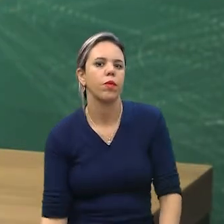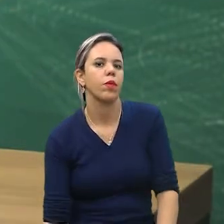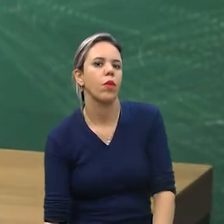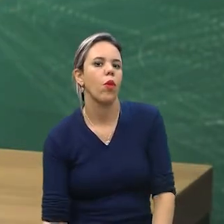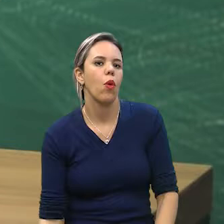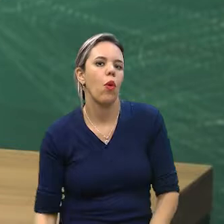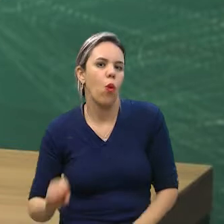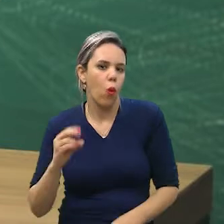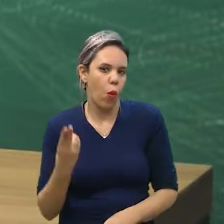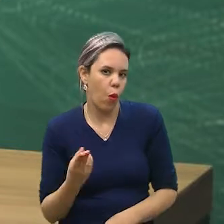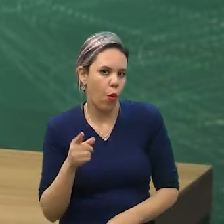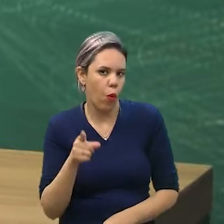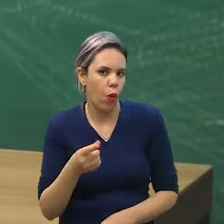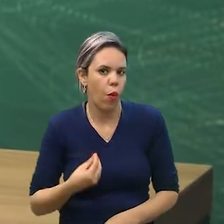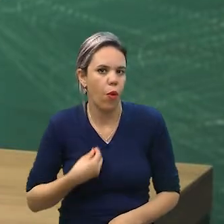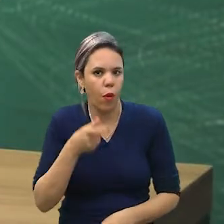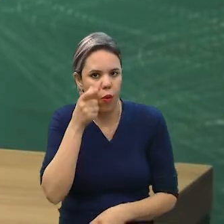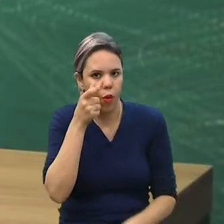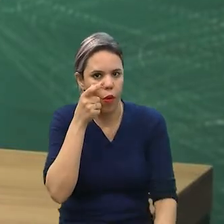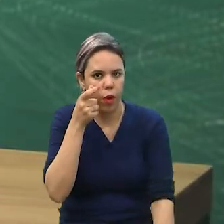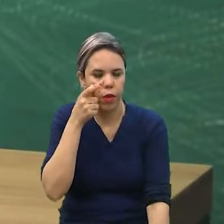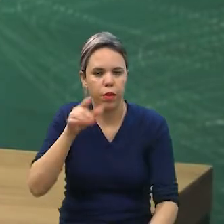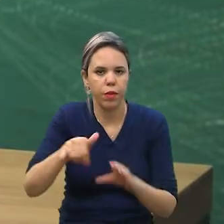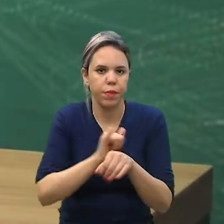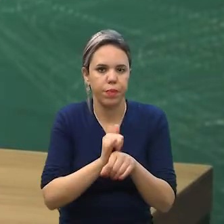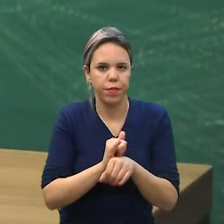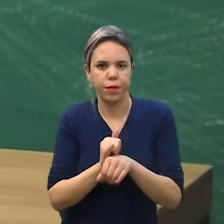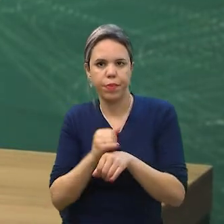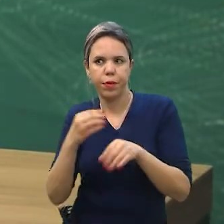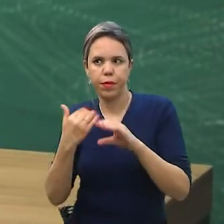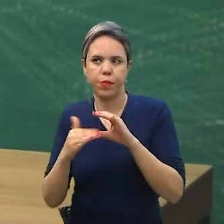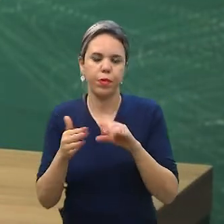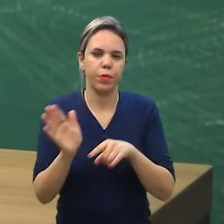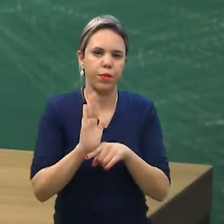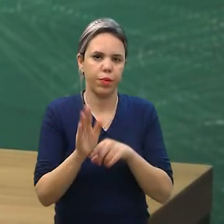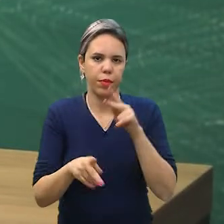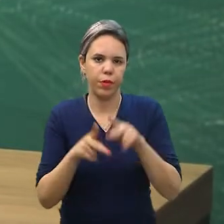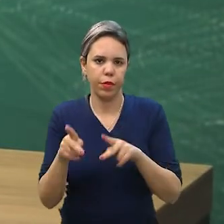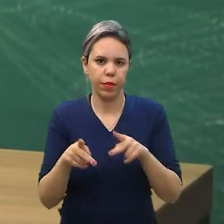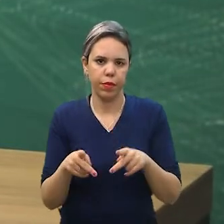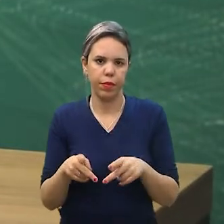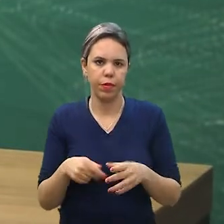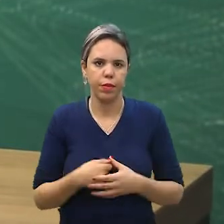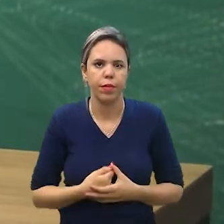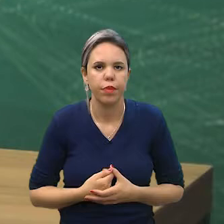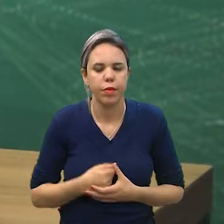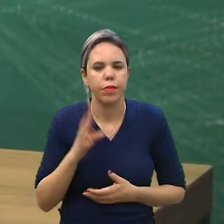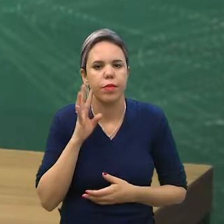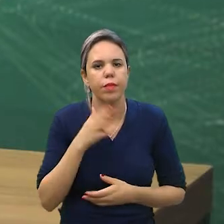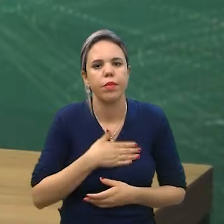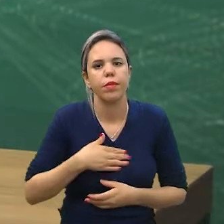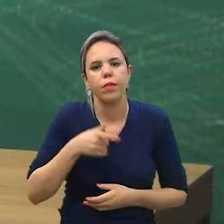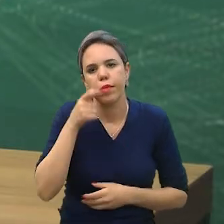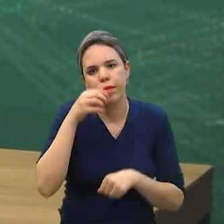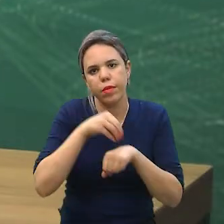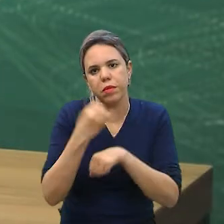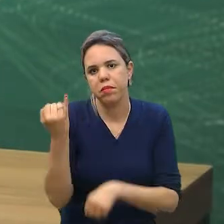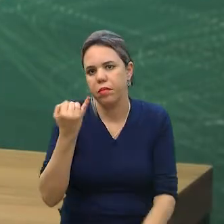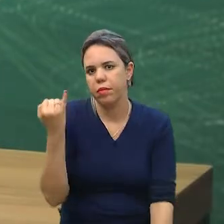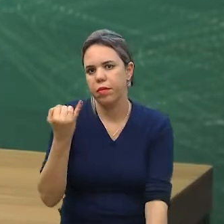ou você está assistindo no YouTube. Então manda esse vídeo aí para o pessoal, porque vale a pena, são